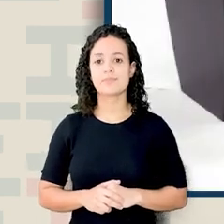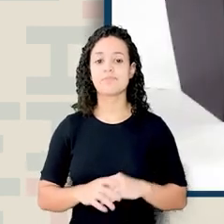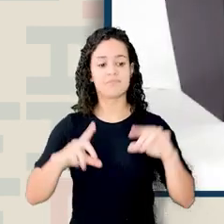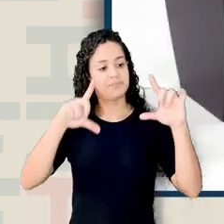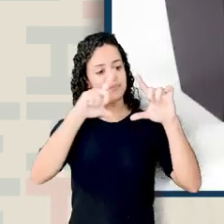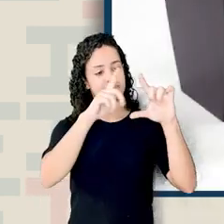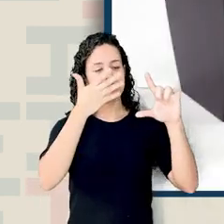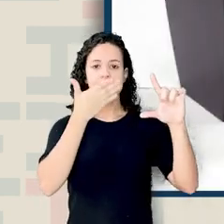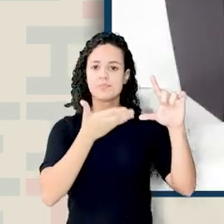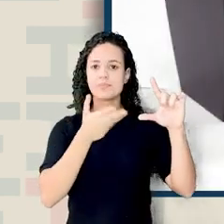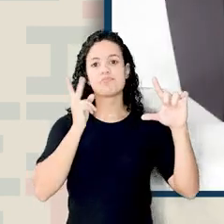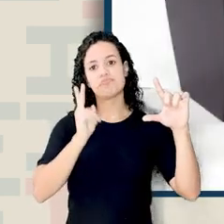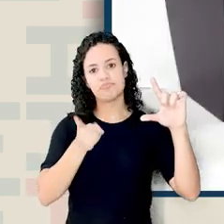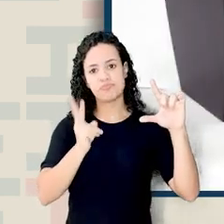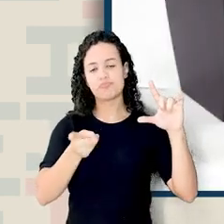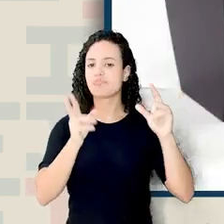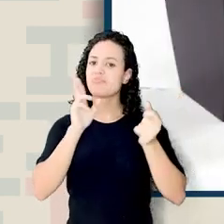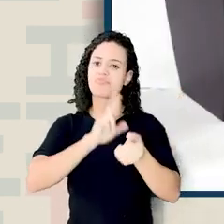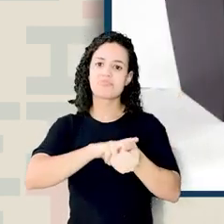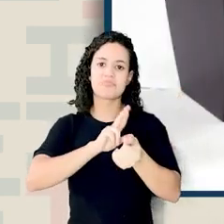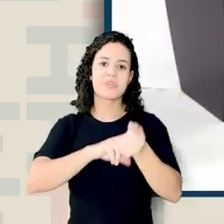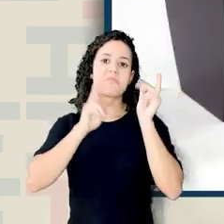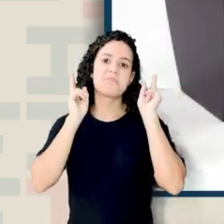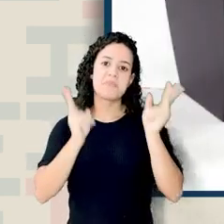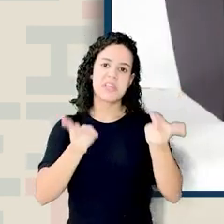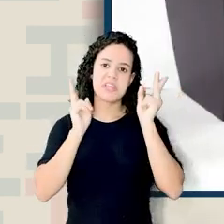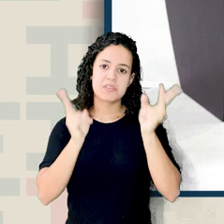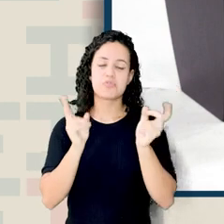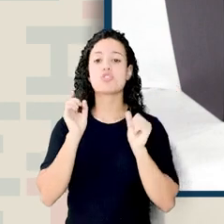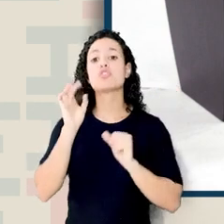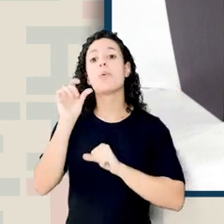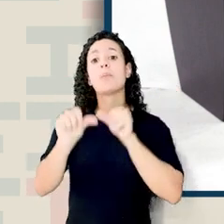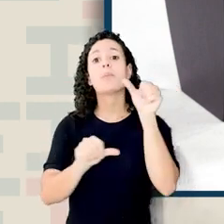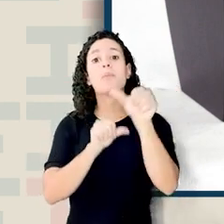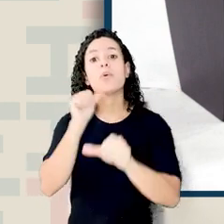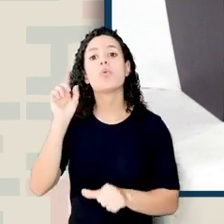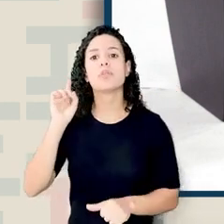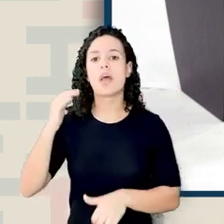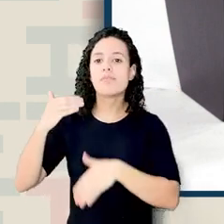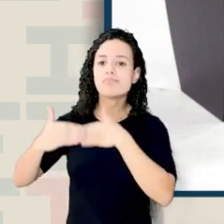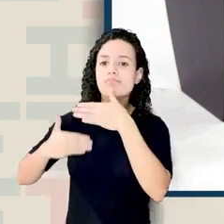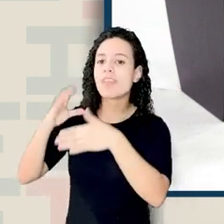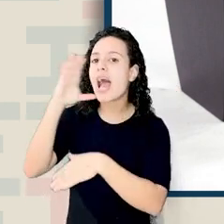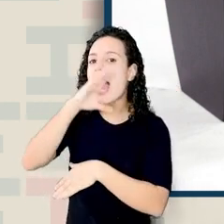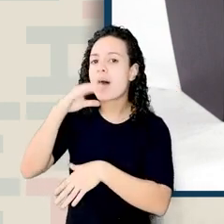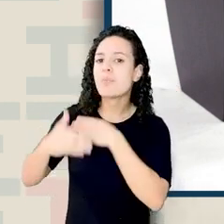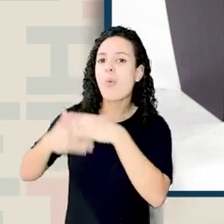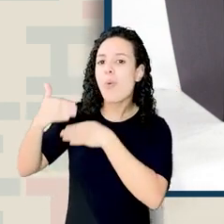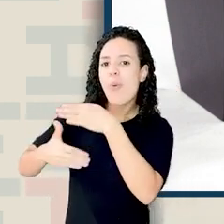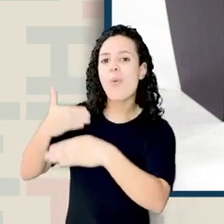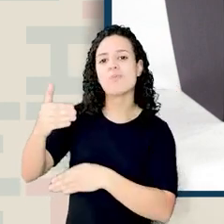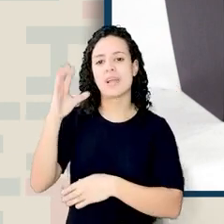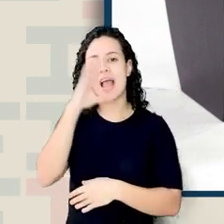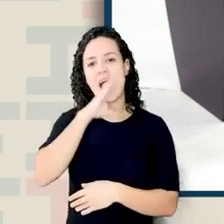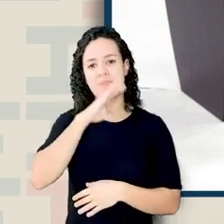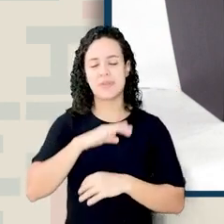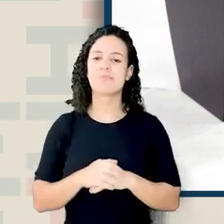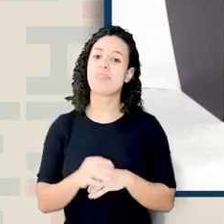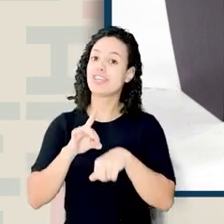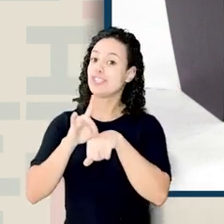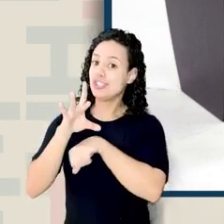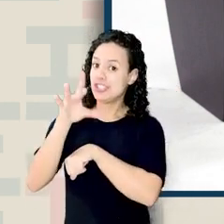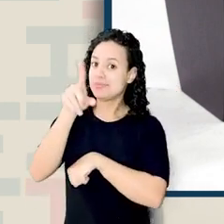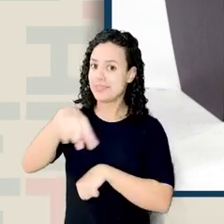Ferro continua com a mesma célula rítmica, mudando apenas o andamento. É mais acelerado. Fica a